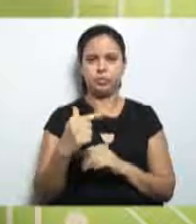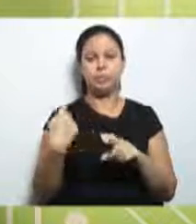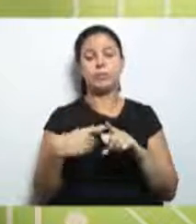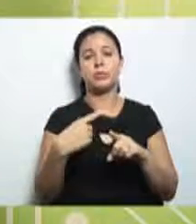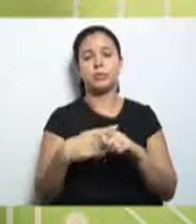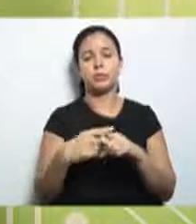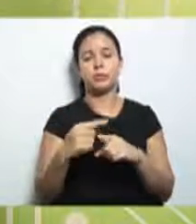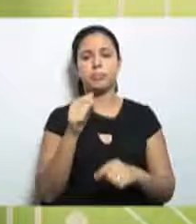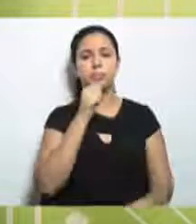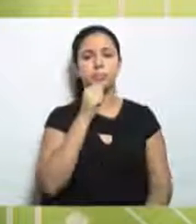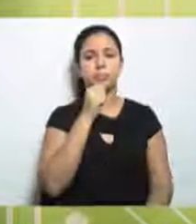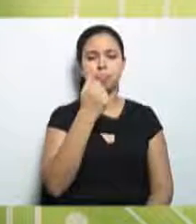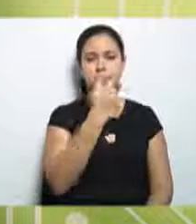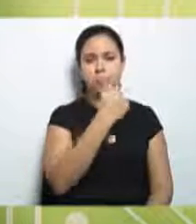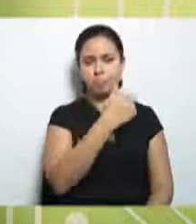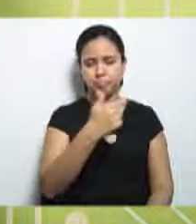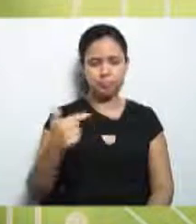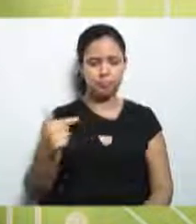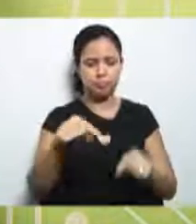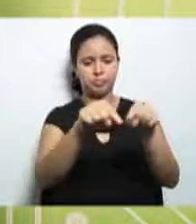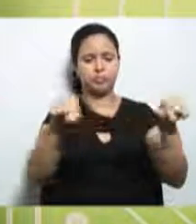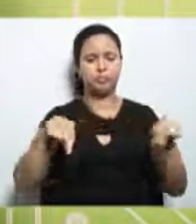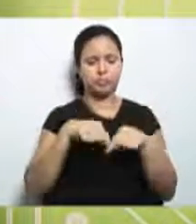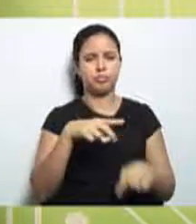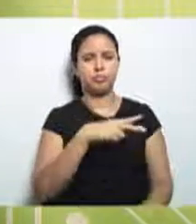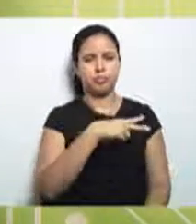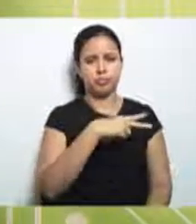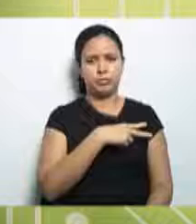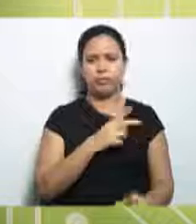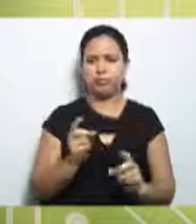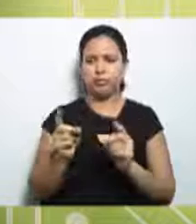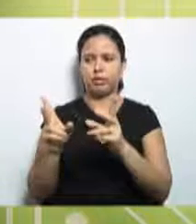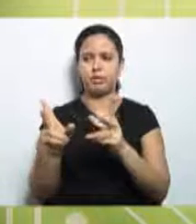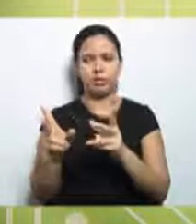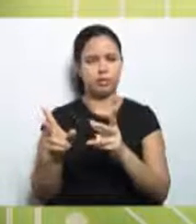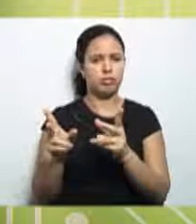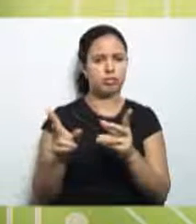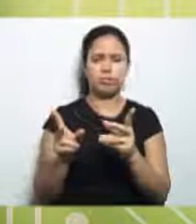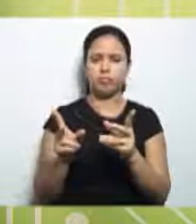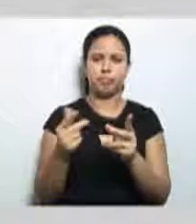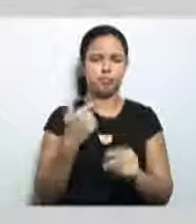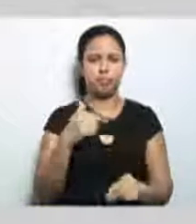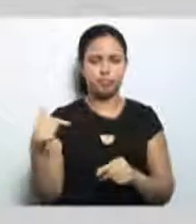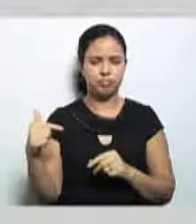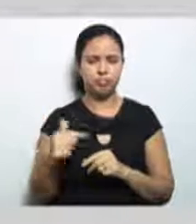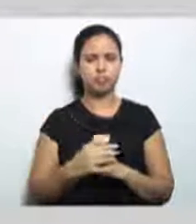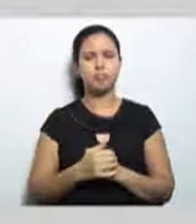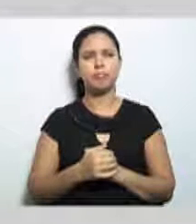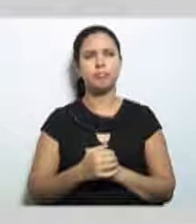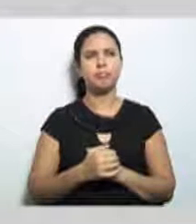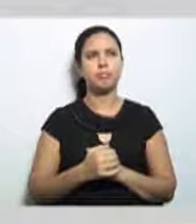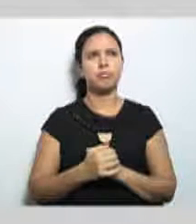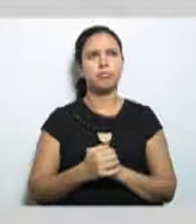não tinha como vender nada, né? Então, era dessa forma que se dava.